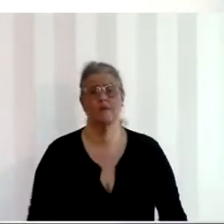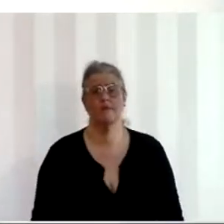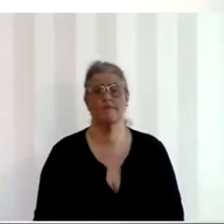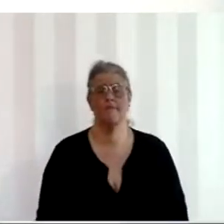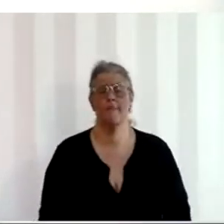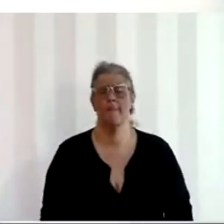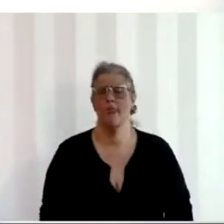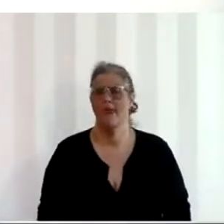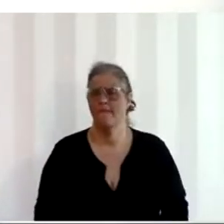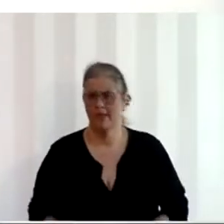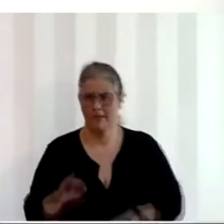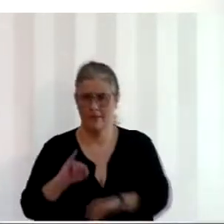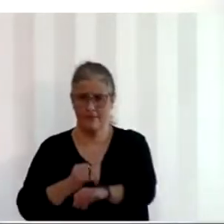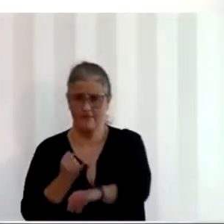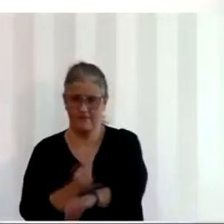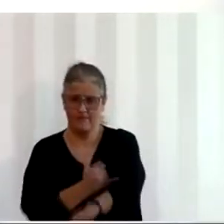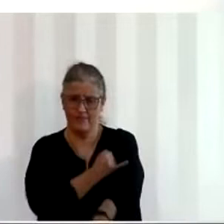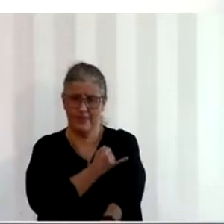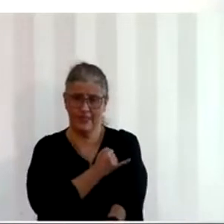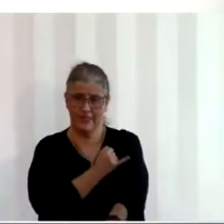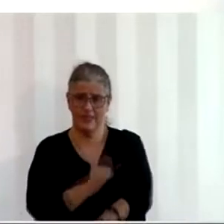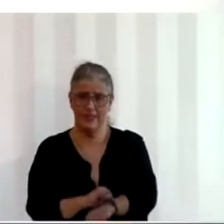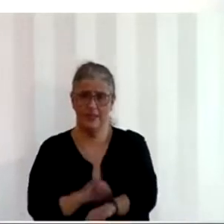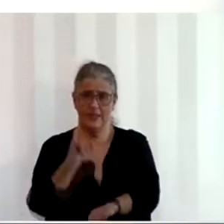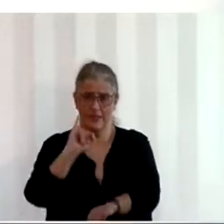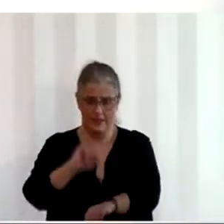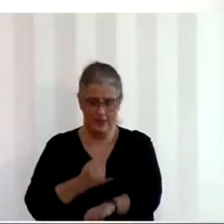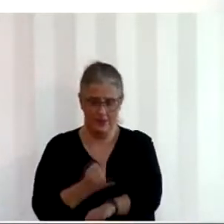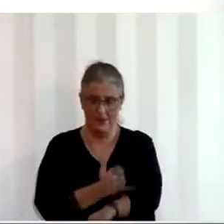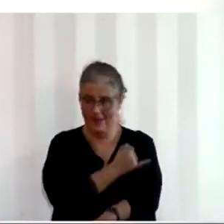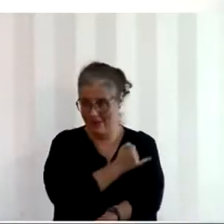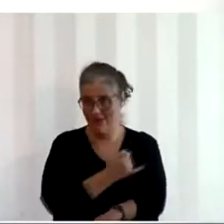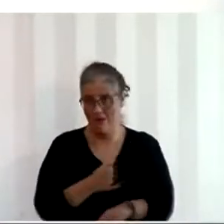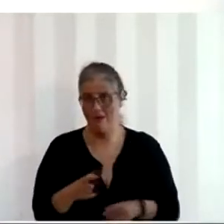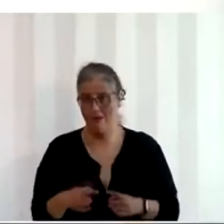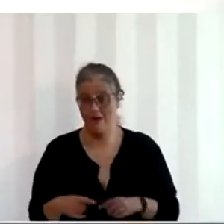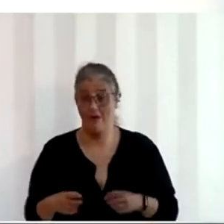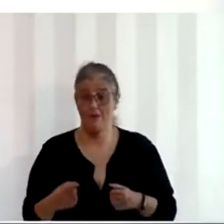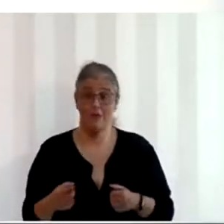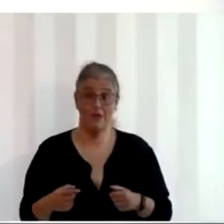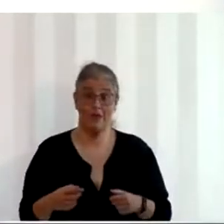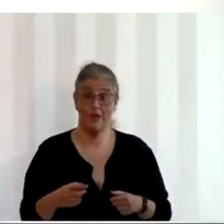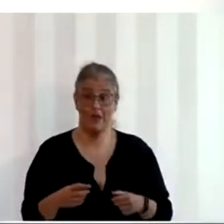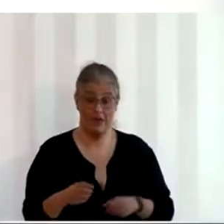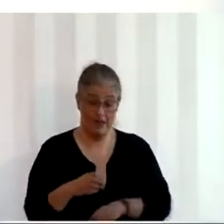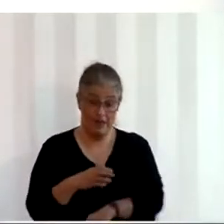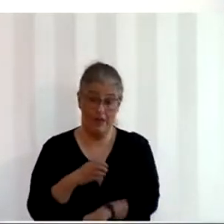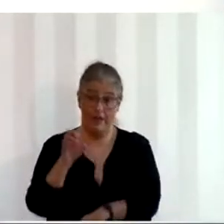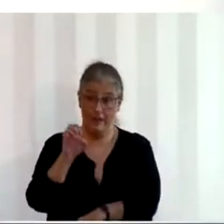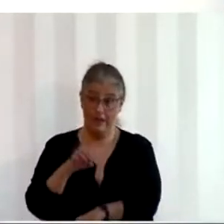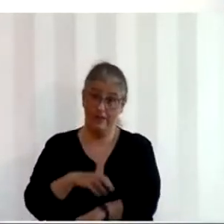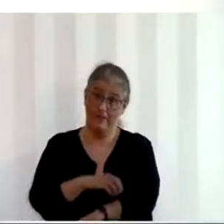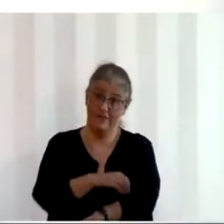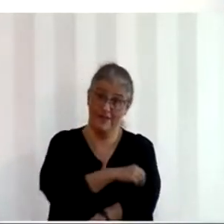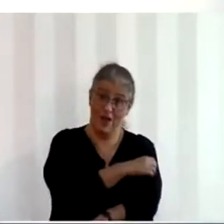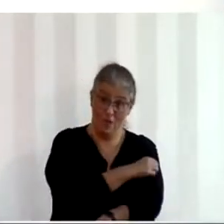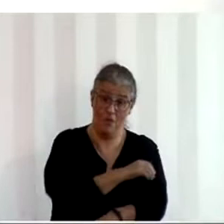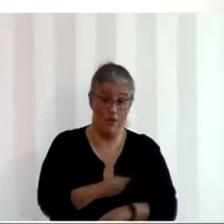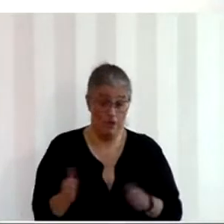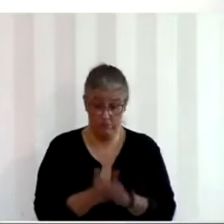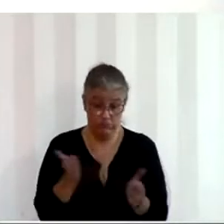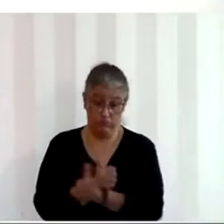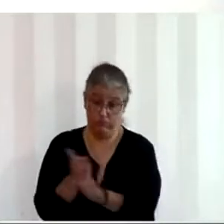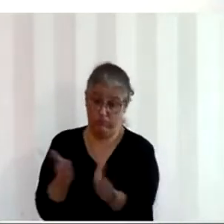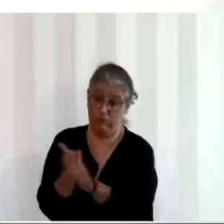naquela fuga com o apoio de sua mãe, por conta da ira, da fúria de Esaú, Jacó está indo em direção aos seus parentes, e